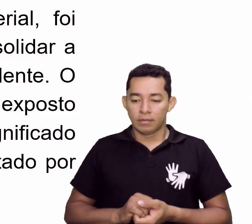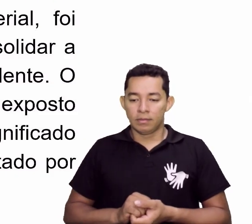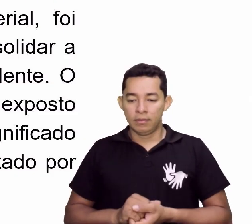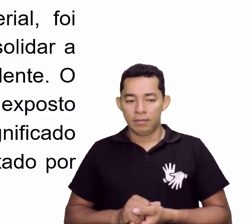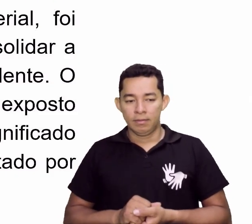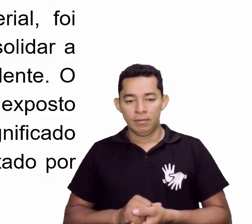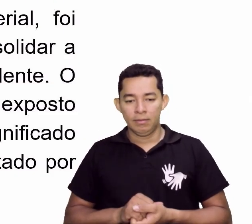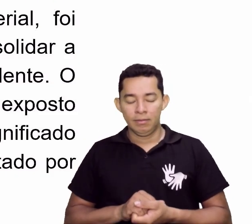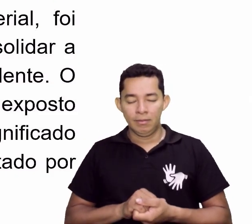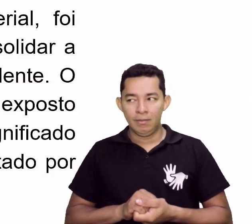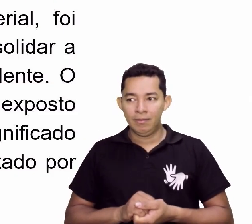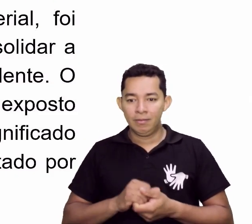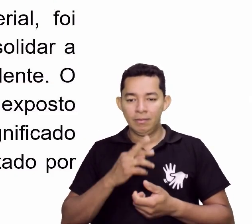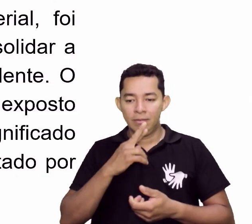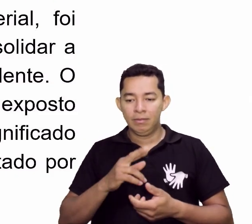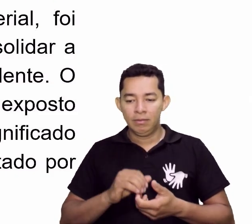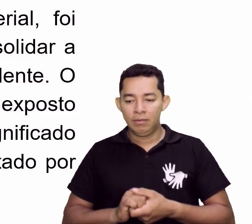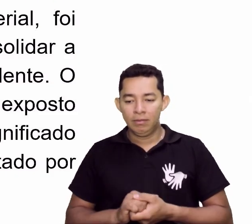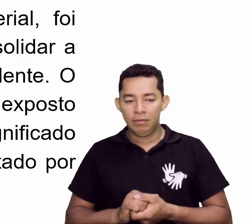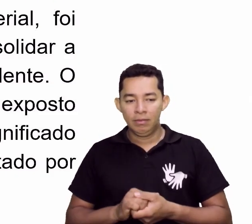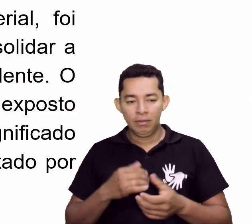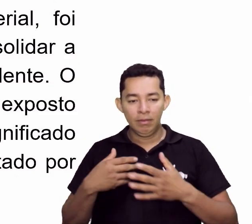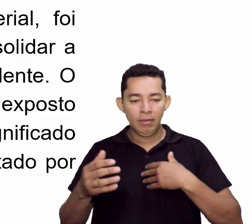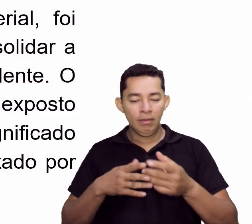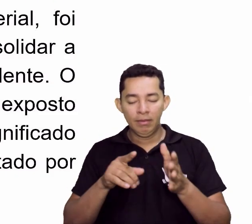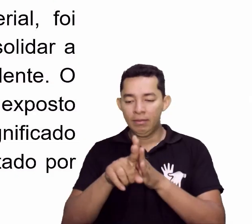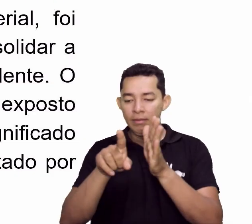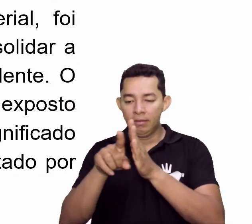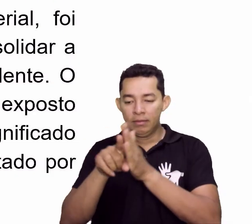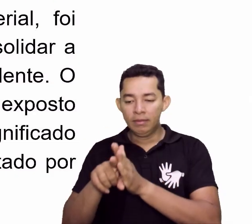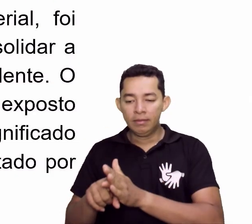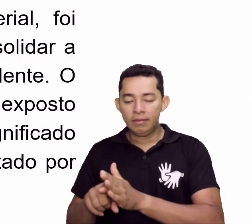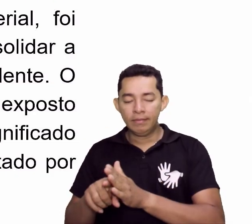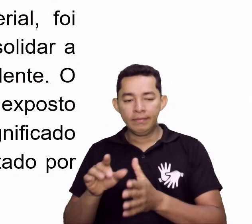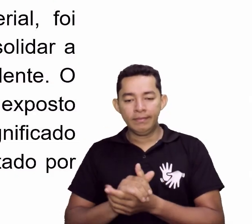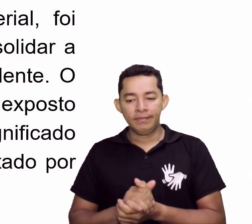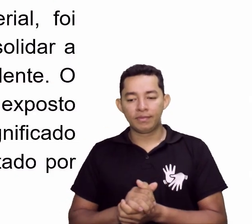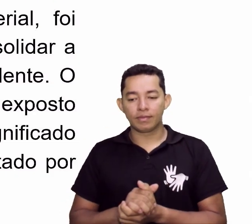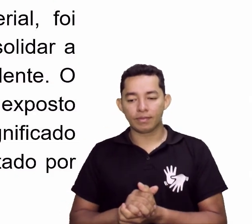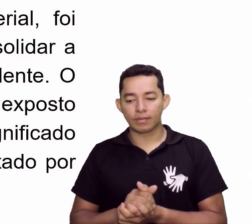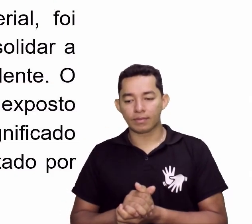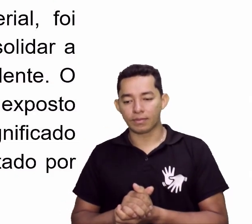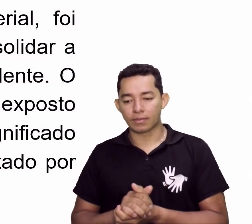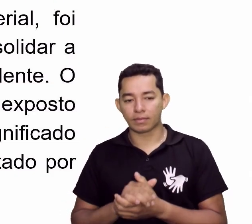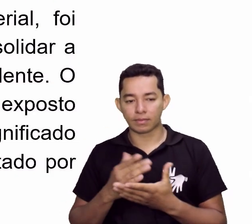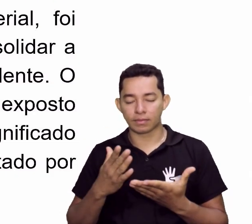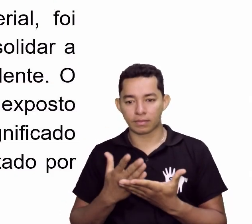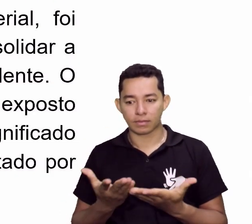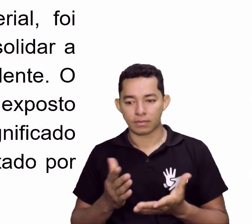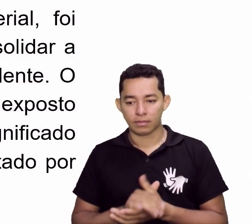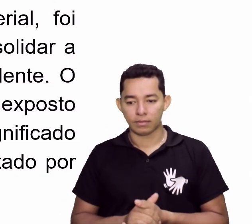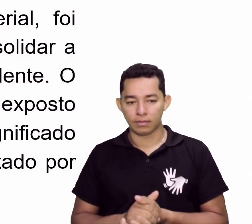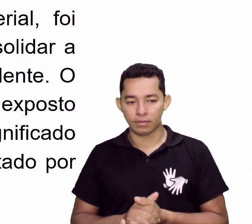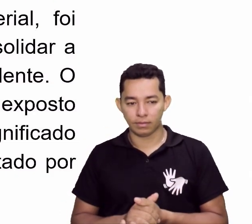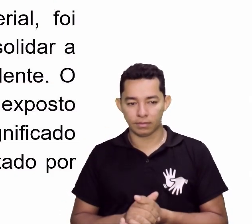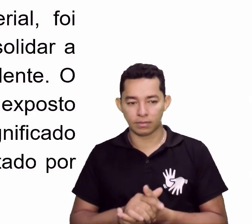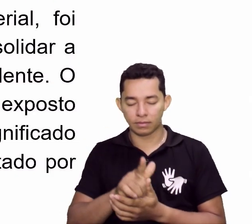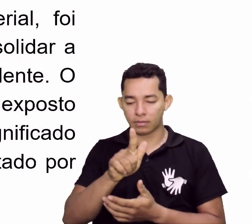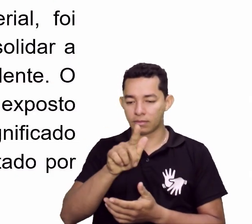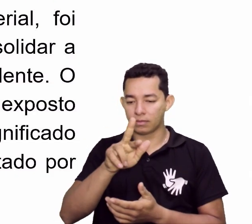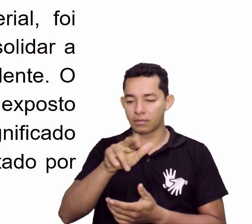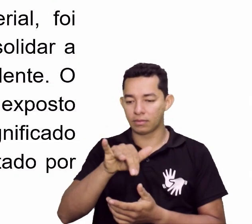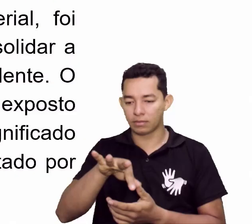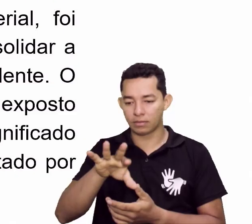poder responder qualquer questão que for aparecer aí, tá? Então, veja só, o Grito do